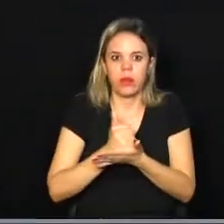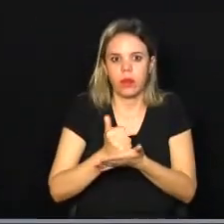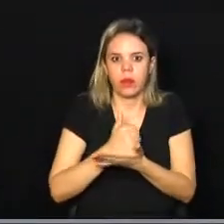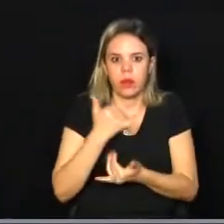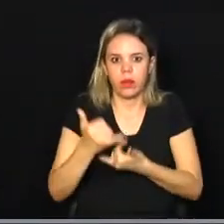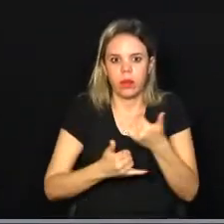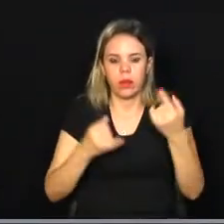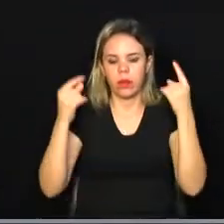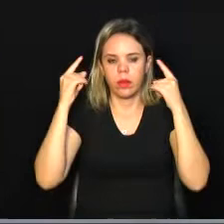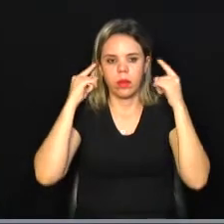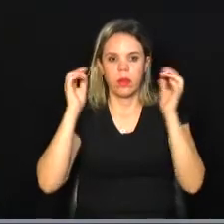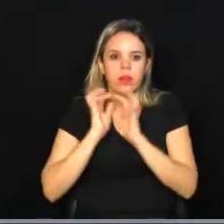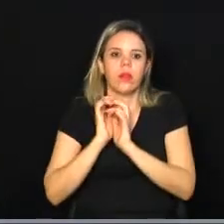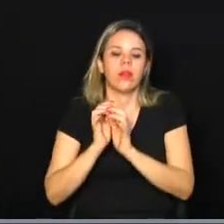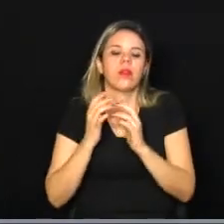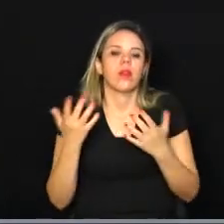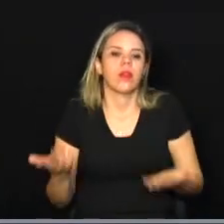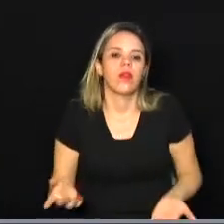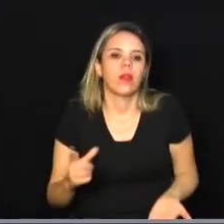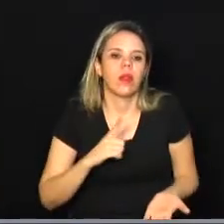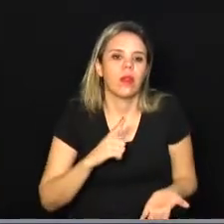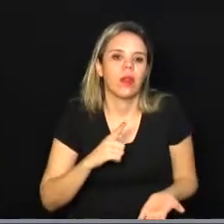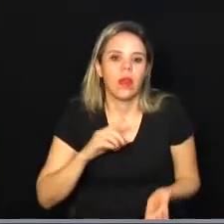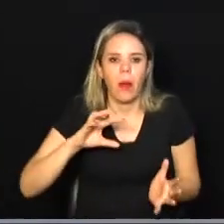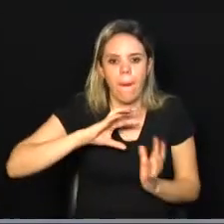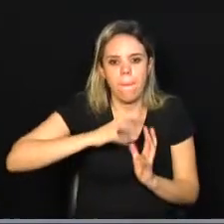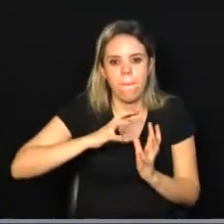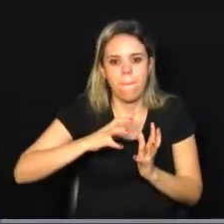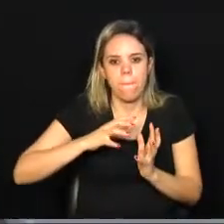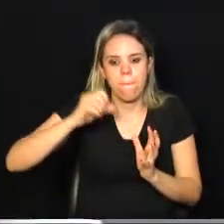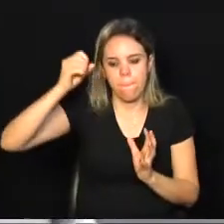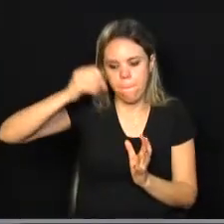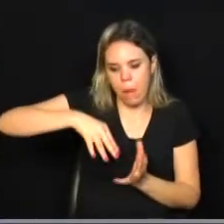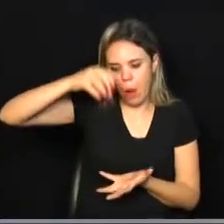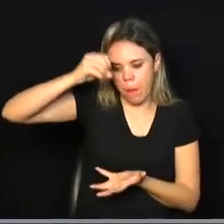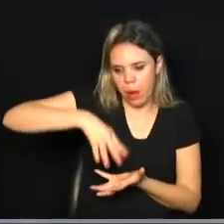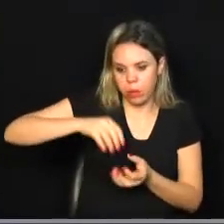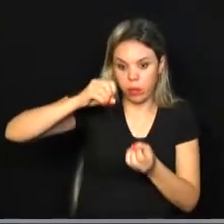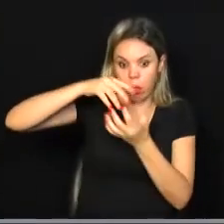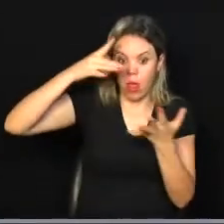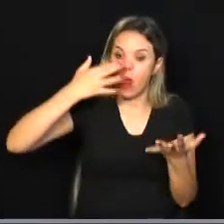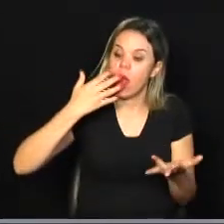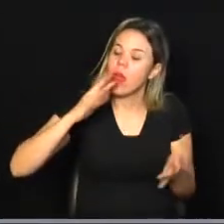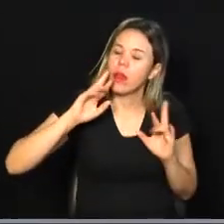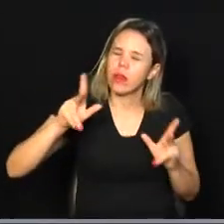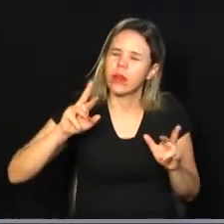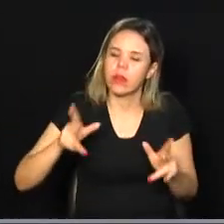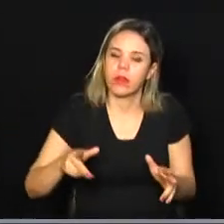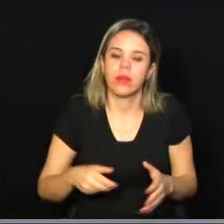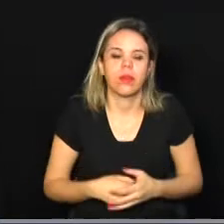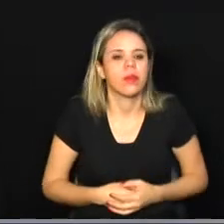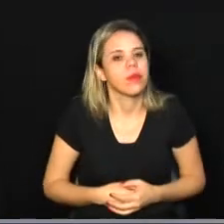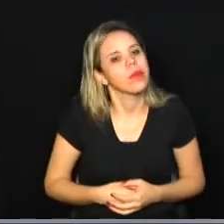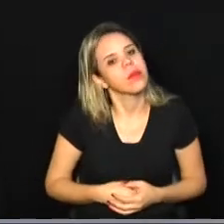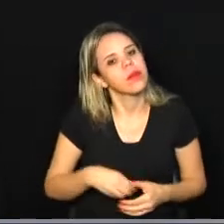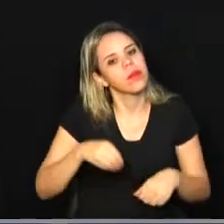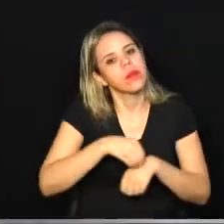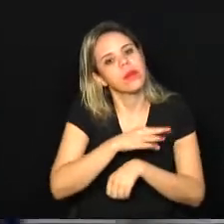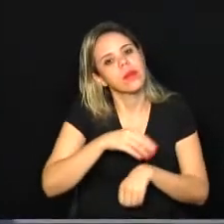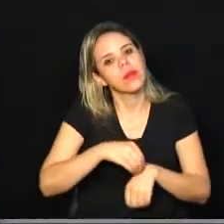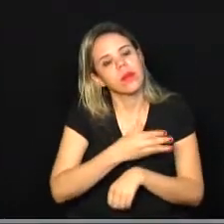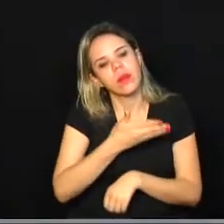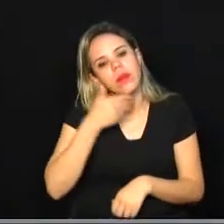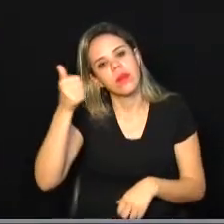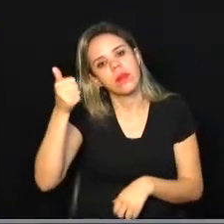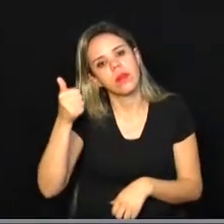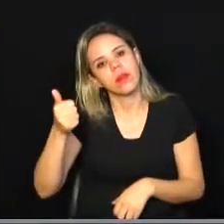ondas neurais, tem bolas que quando pingam acendem de cores diferentes. Então a gente trouxe aí o melhor